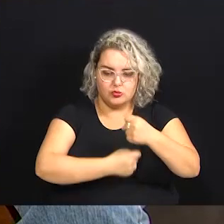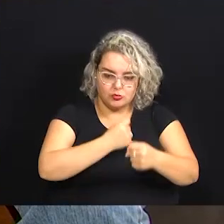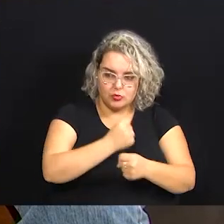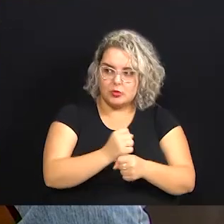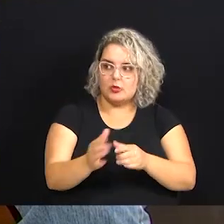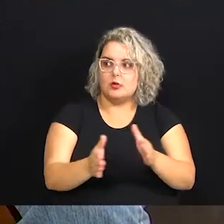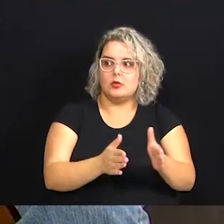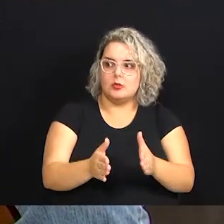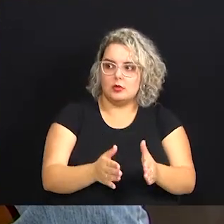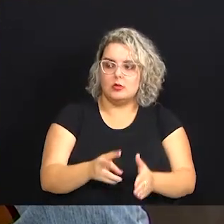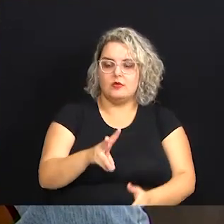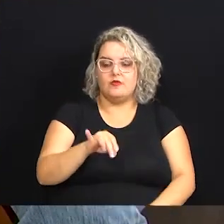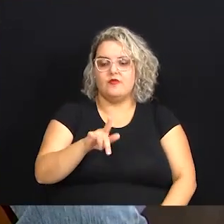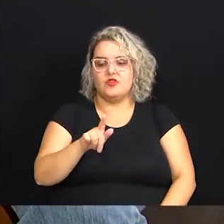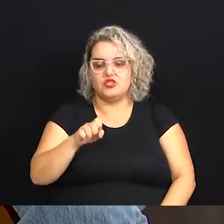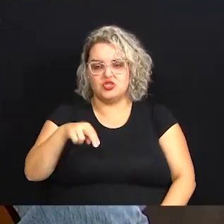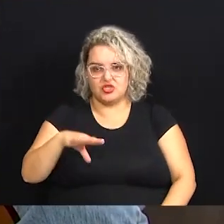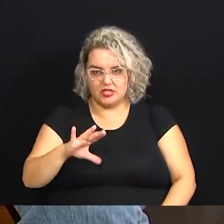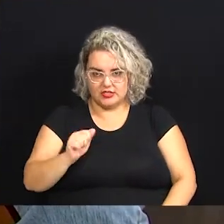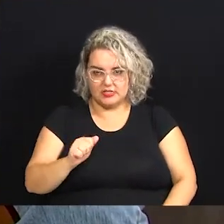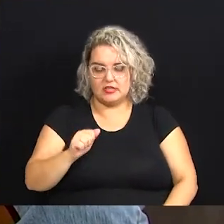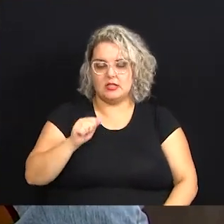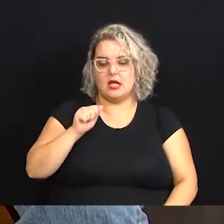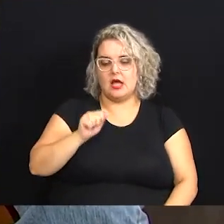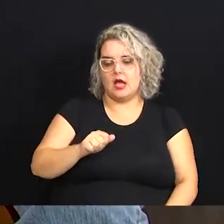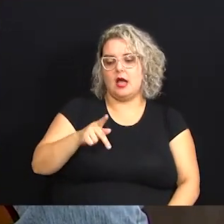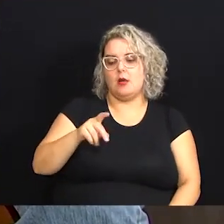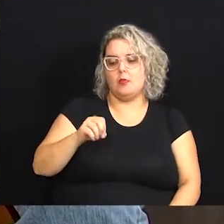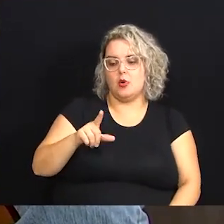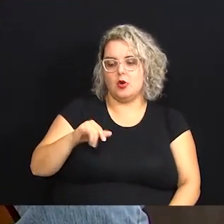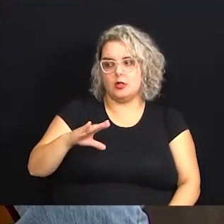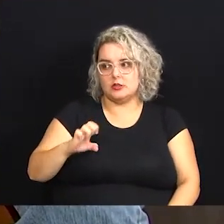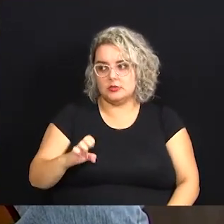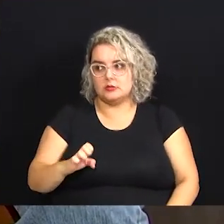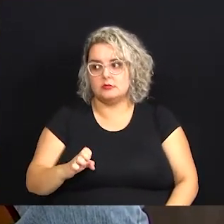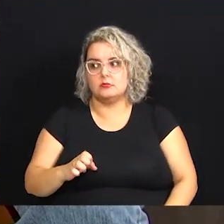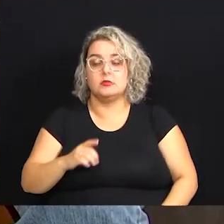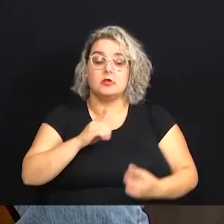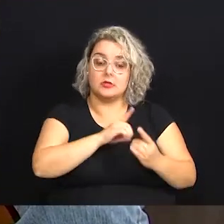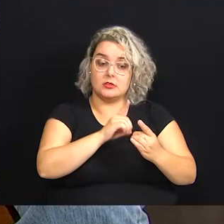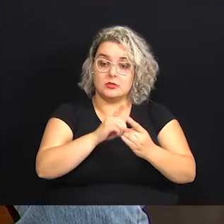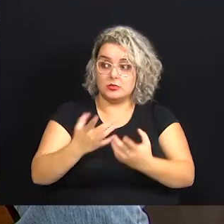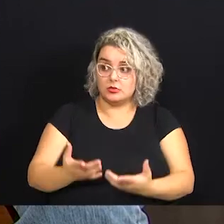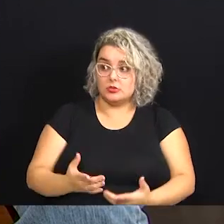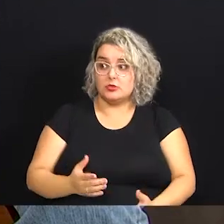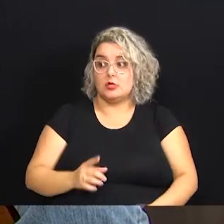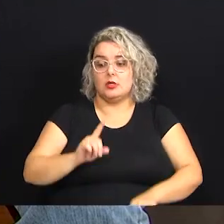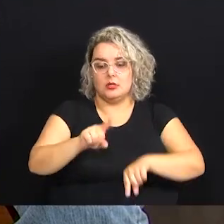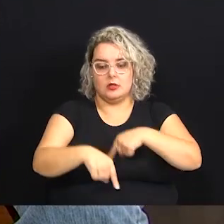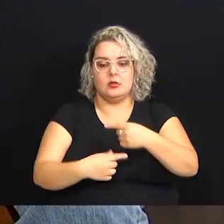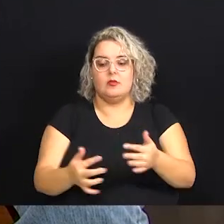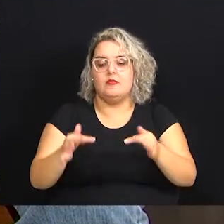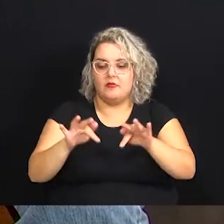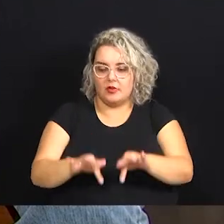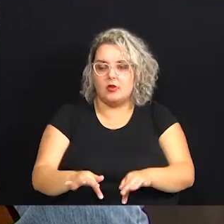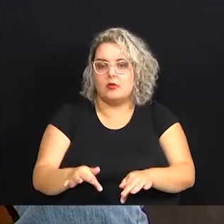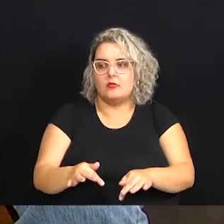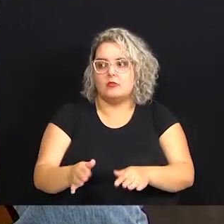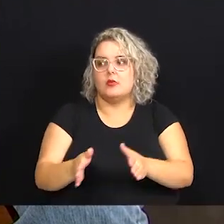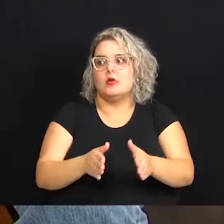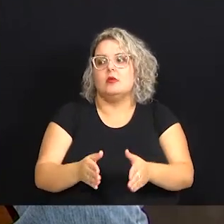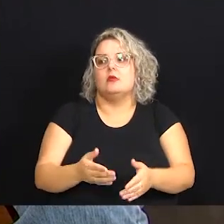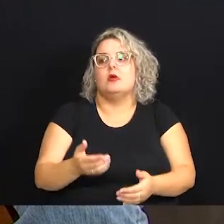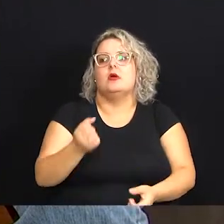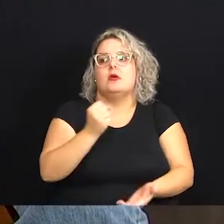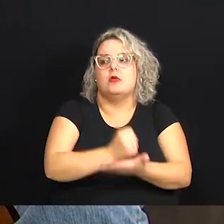que é o período que a gente chama de vigência da apólice, durante a vigência da apólice você vai estar coberto. A partir do final dessa vigência, você vai ter